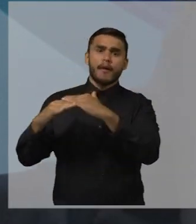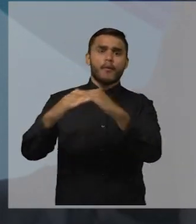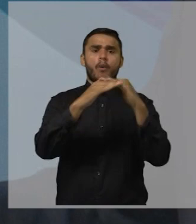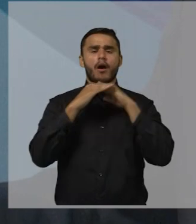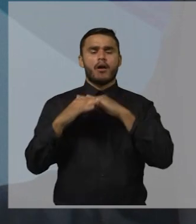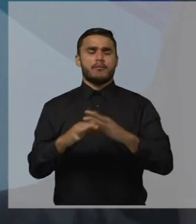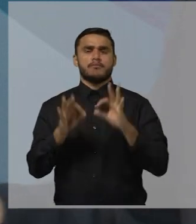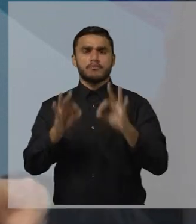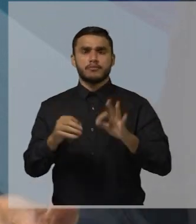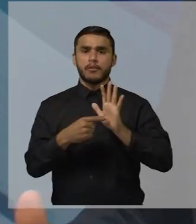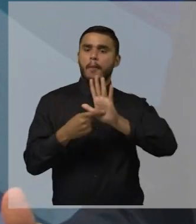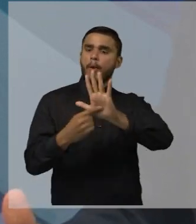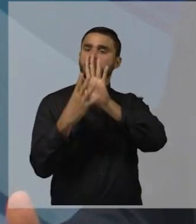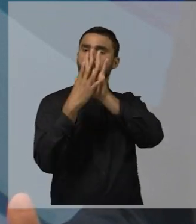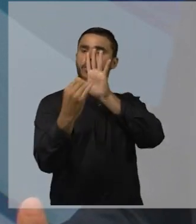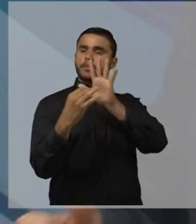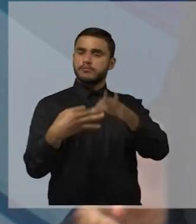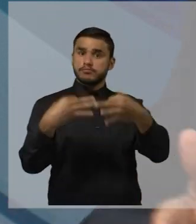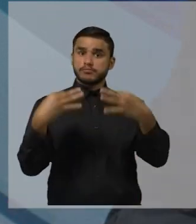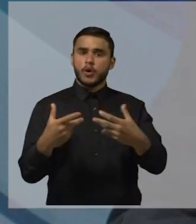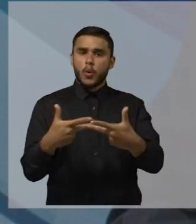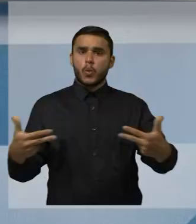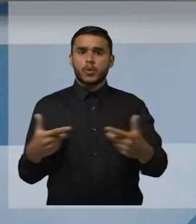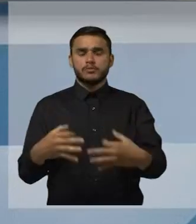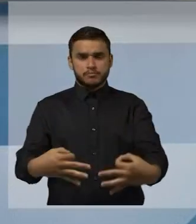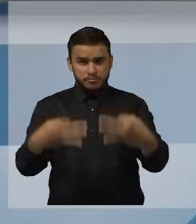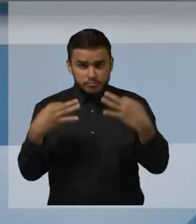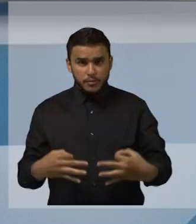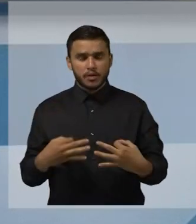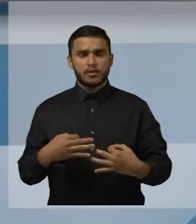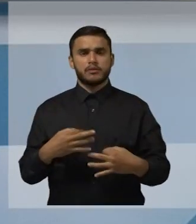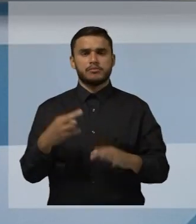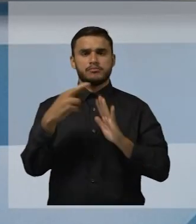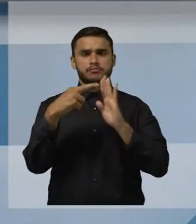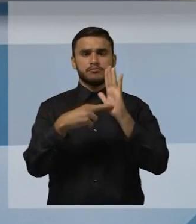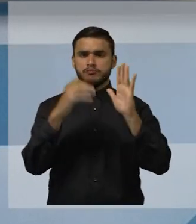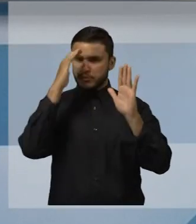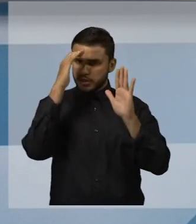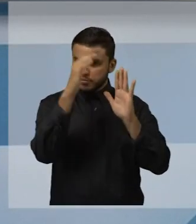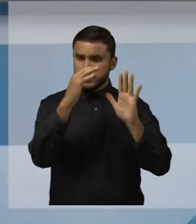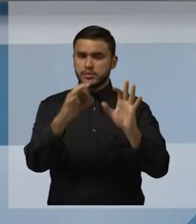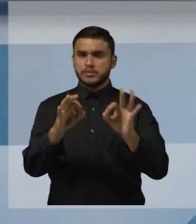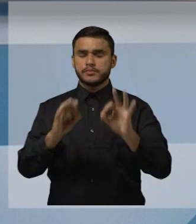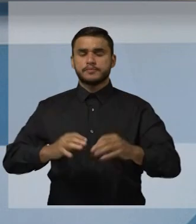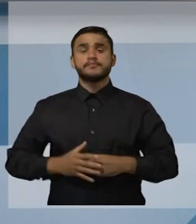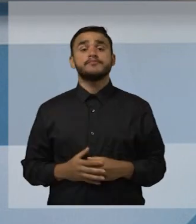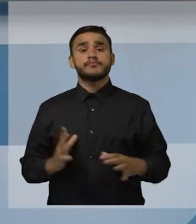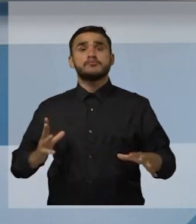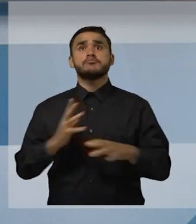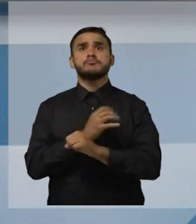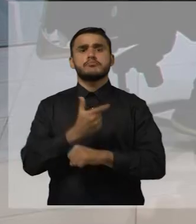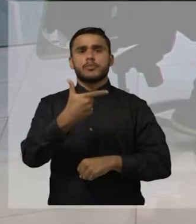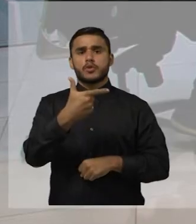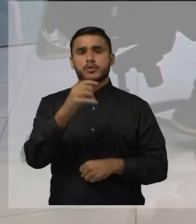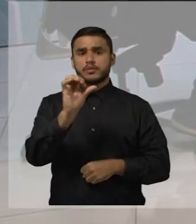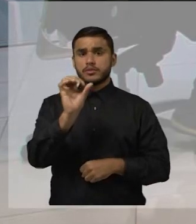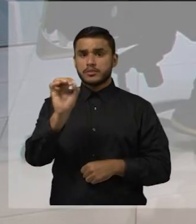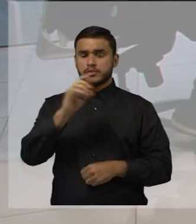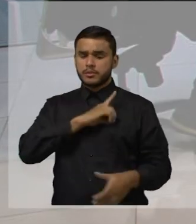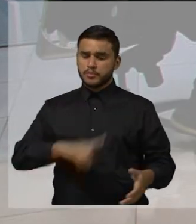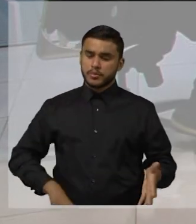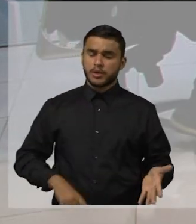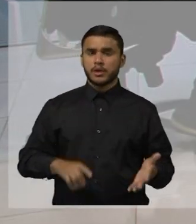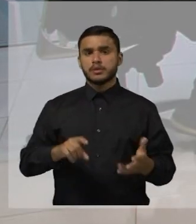passarem exemplos para gerações. Por isso é que você tem nada menos do que 260 deputados ou